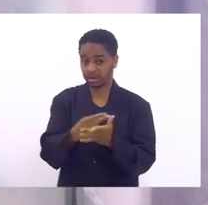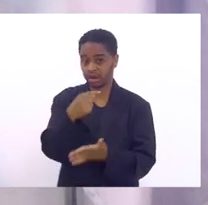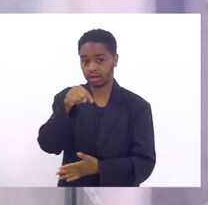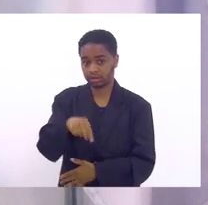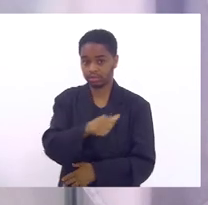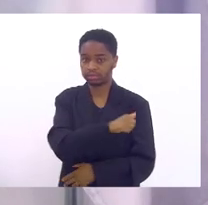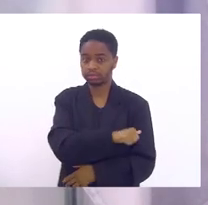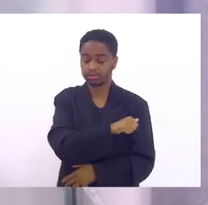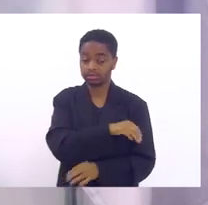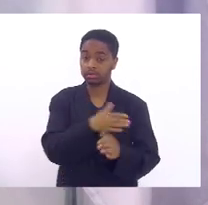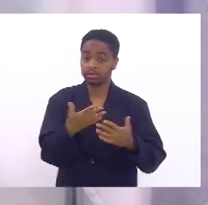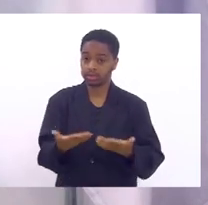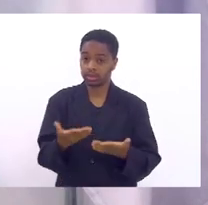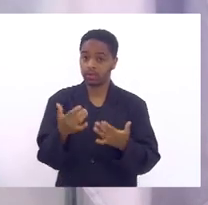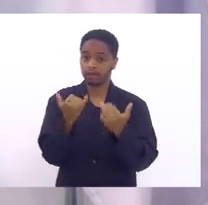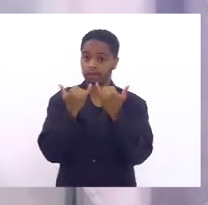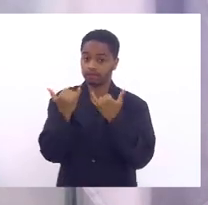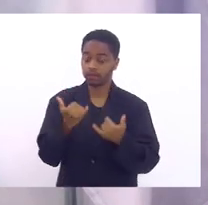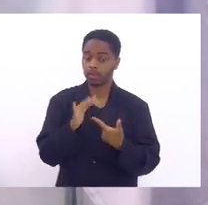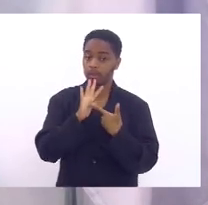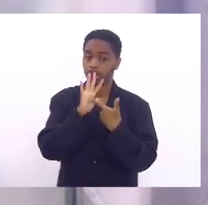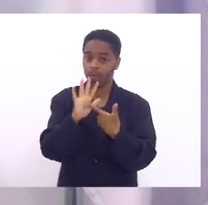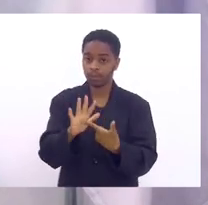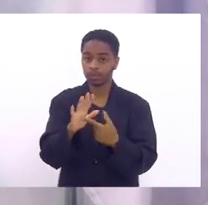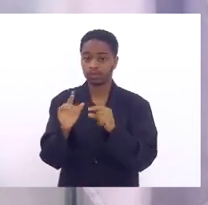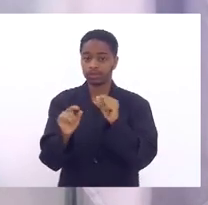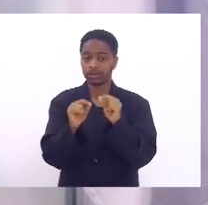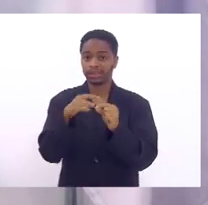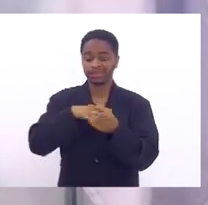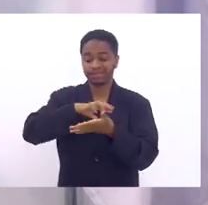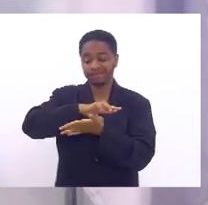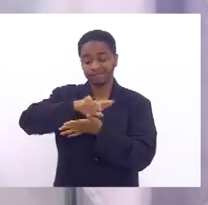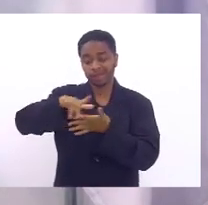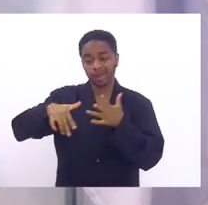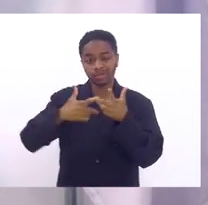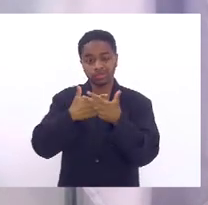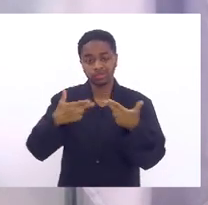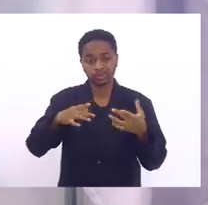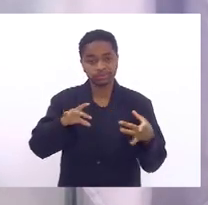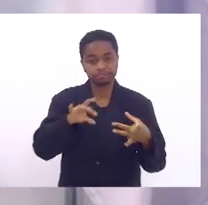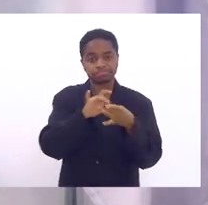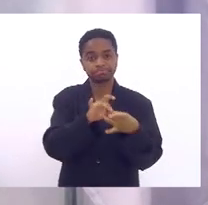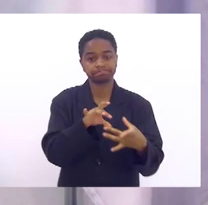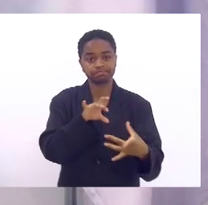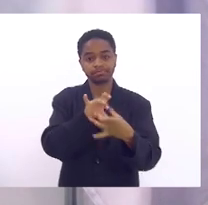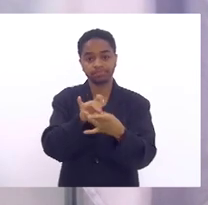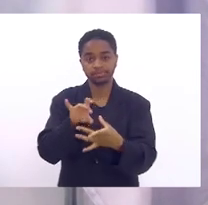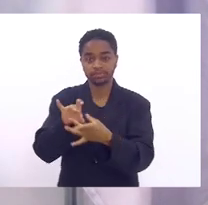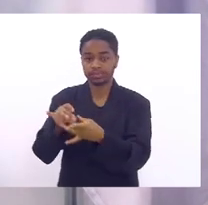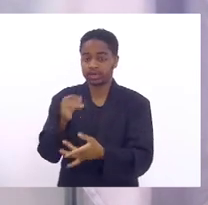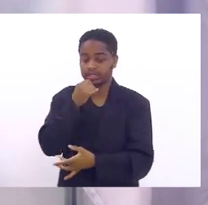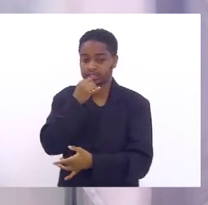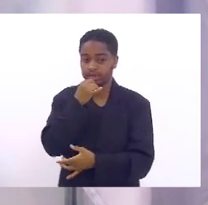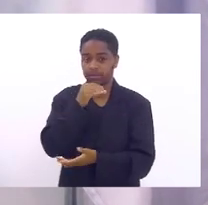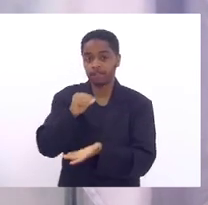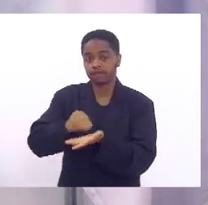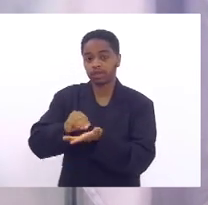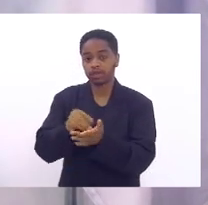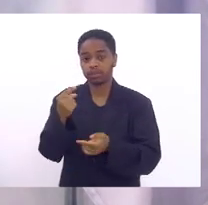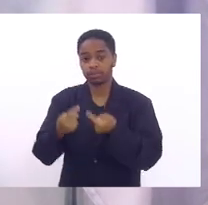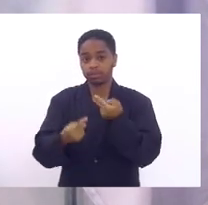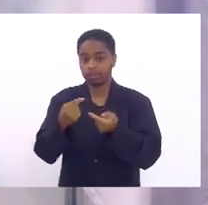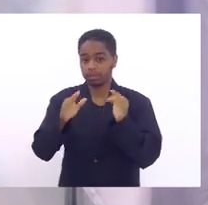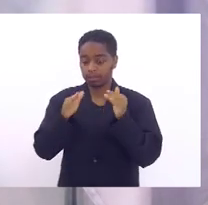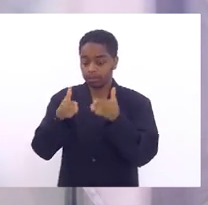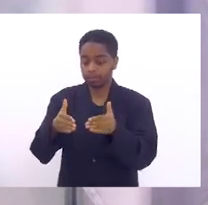esses dados demonstram que diversos fatores estão interrelacionados né o desmonte das políticas públicas para as